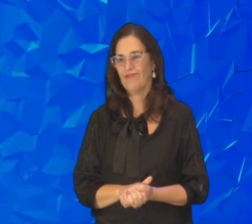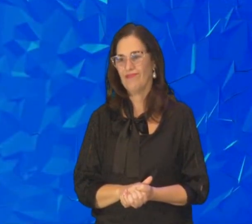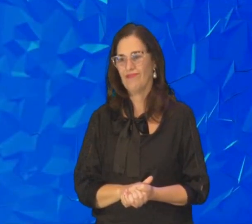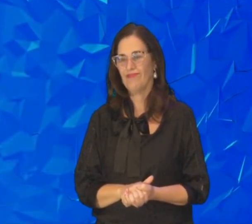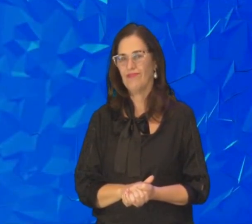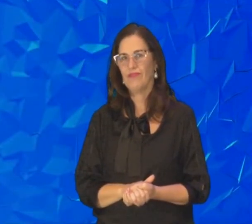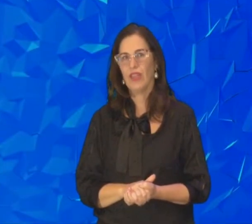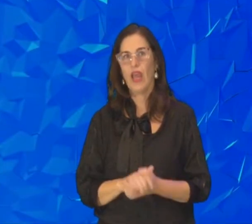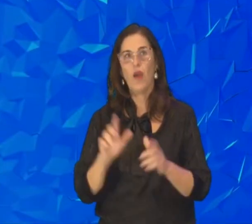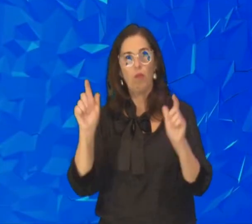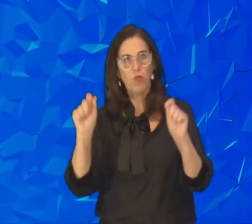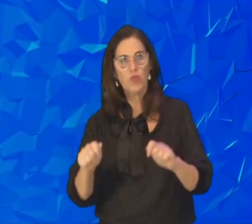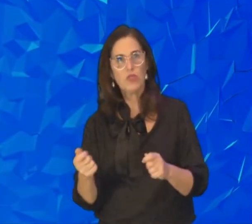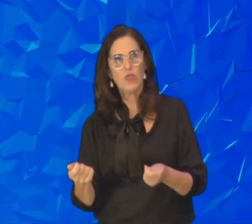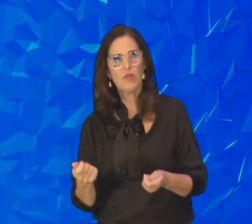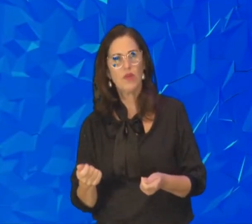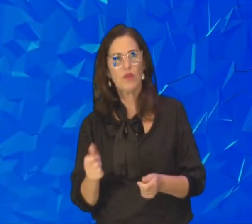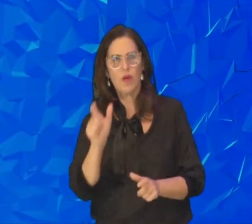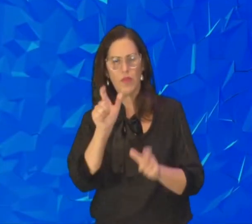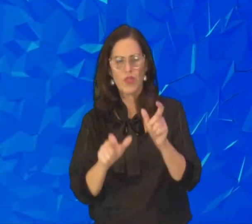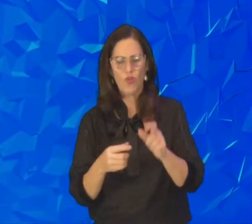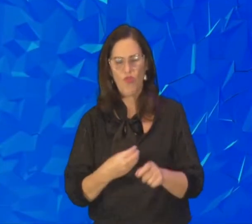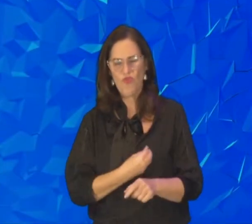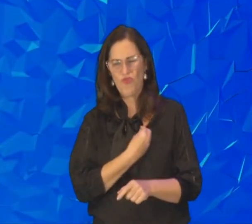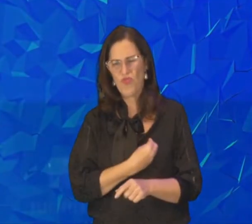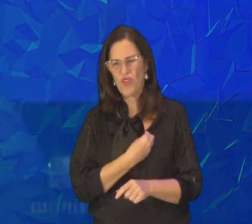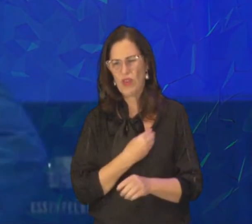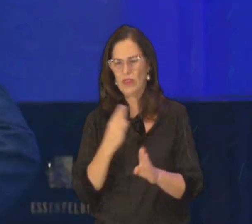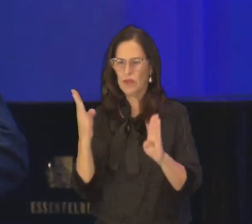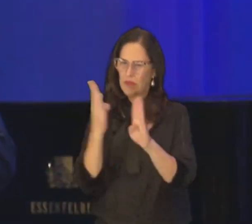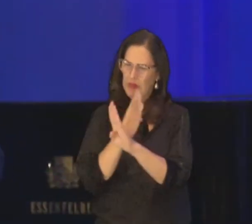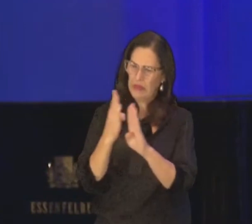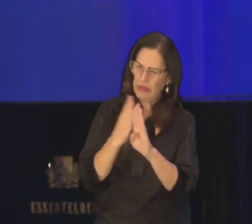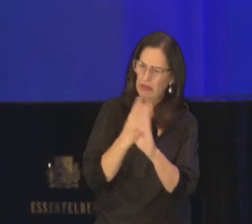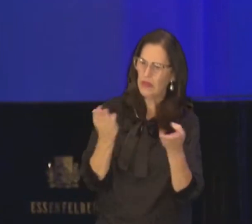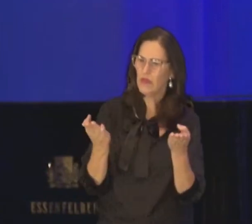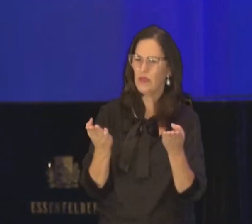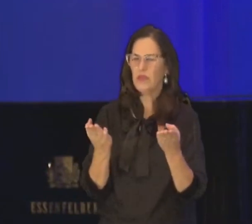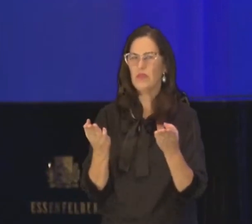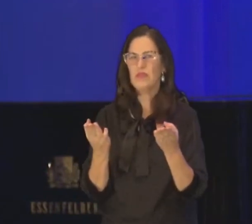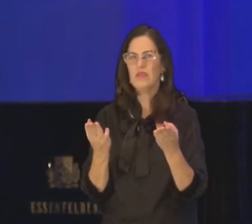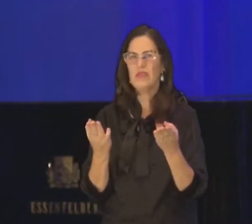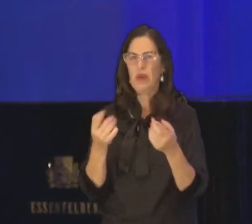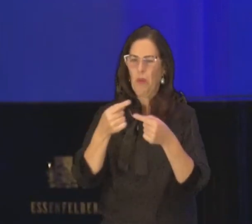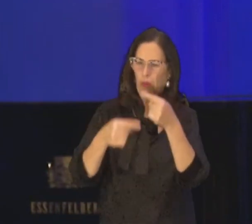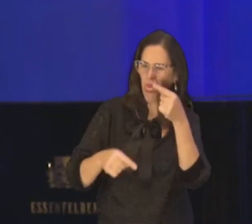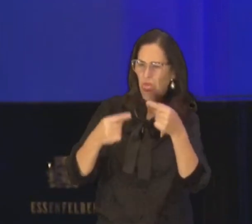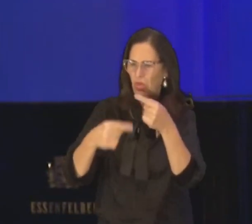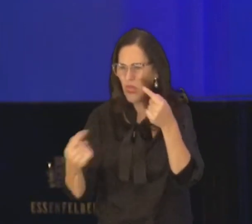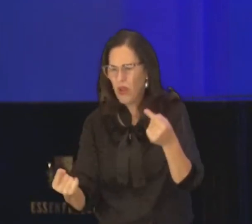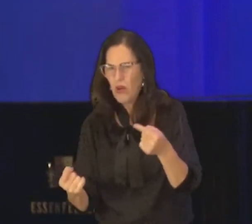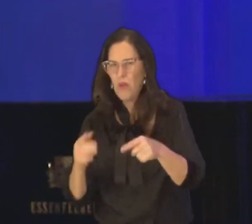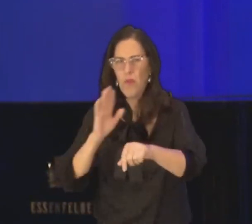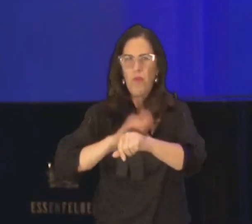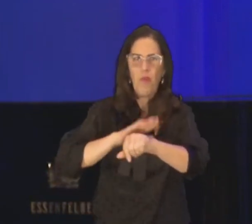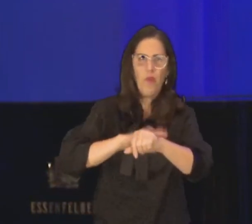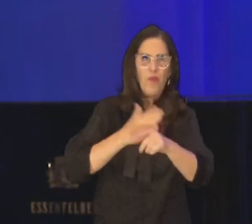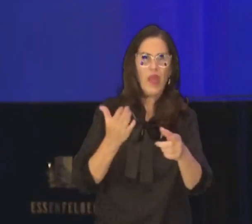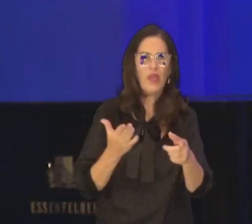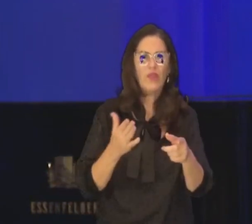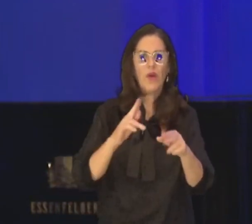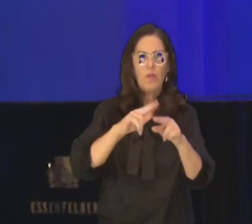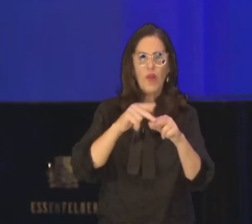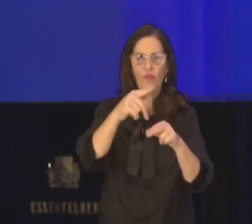É possível que alguém esteja passando um momento de perseguição, um desacordo, uma situação pelo fato de você